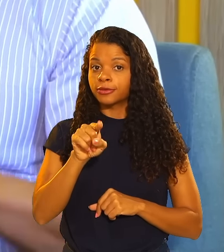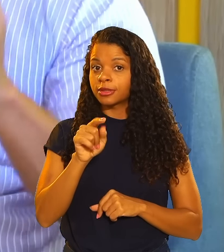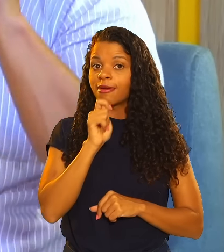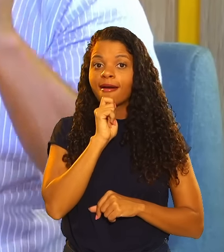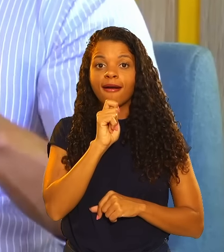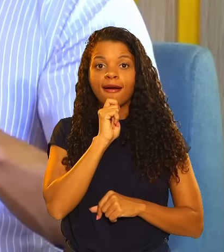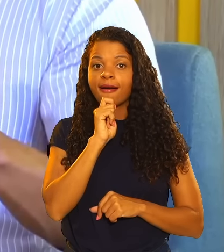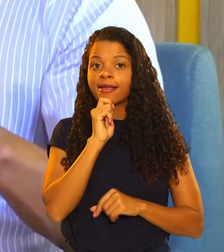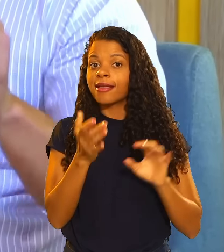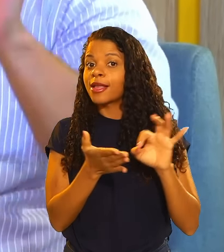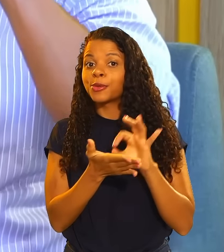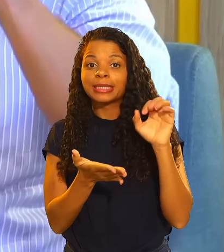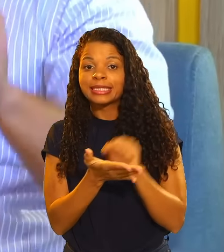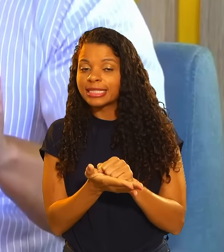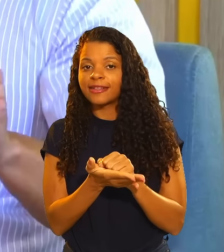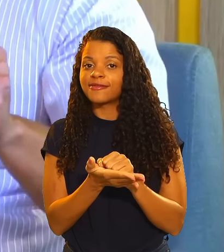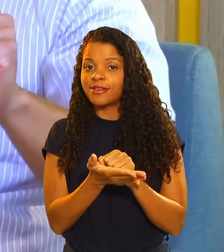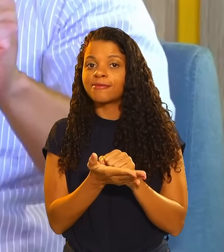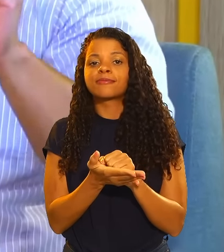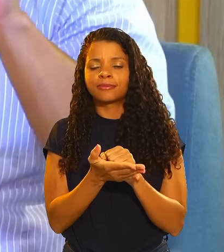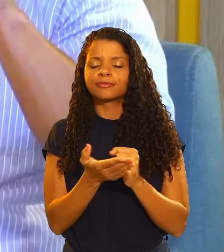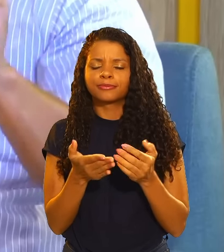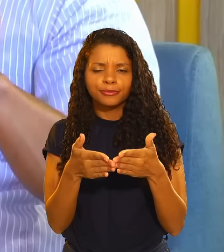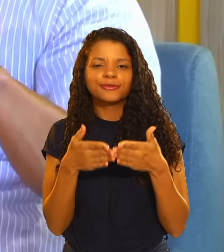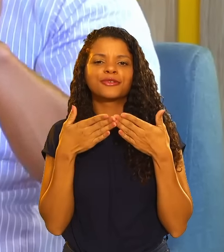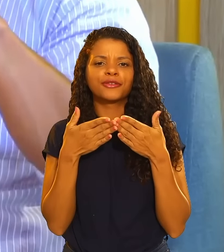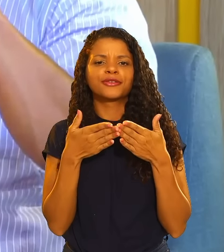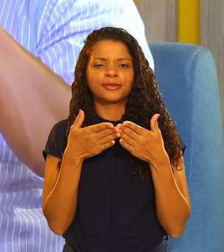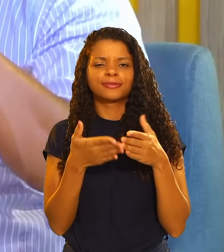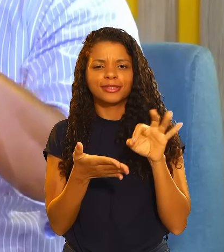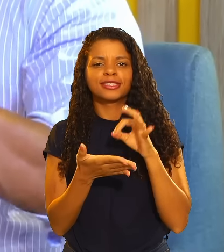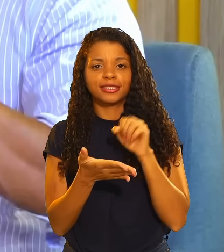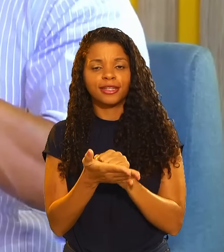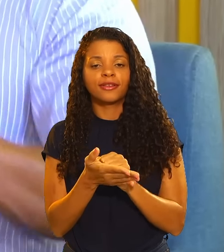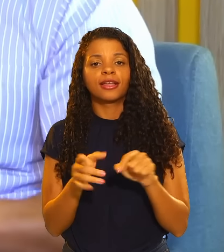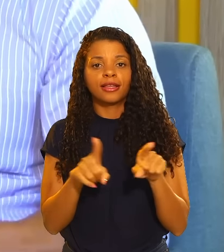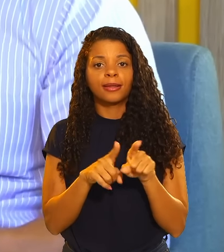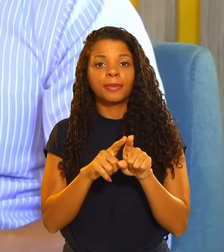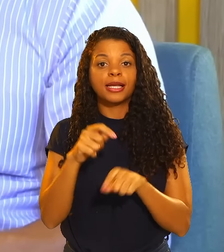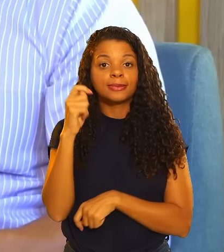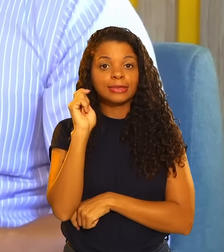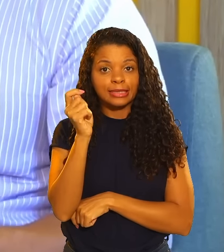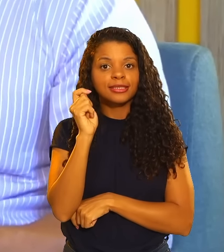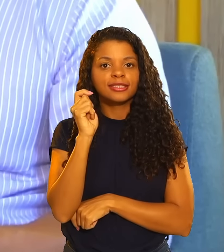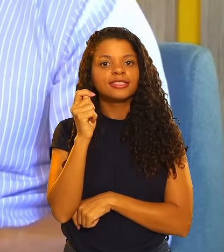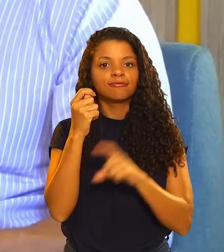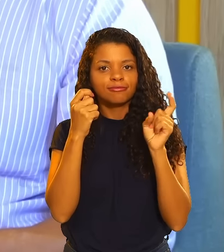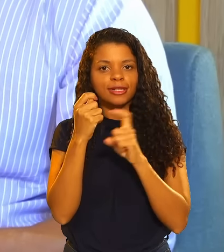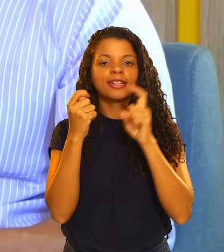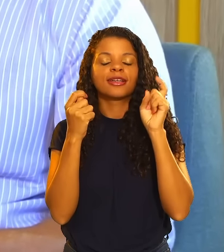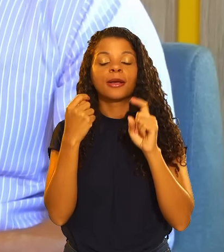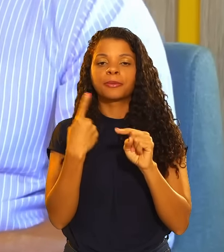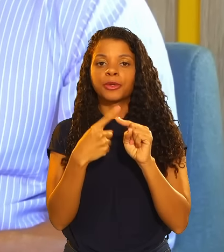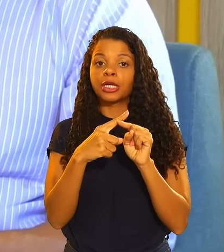ainda não é inscrito nesse canal, se inscreve e é muito importante você ativar as notificações, porque sempre que acontece um